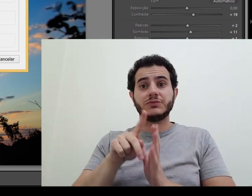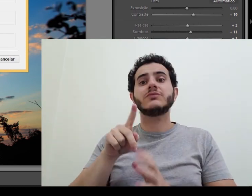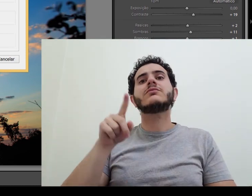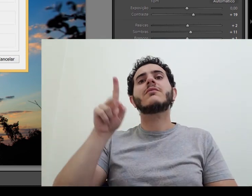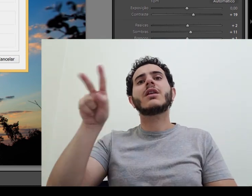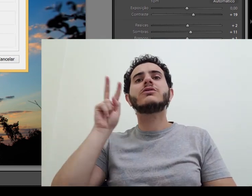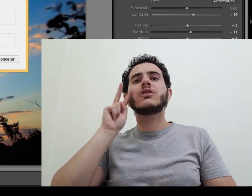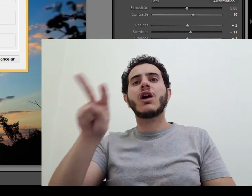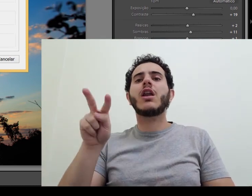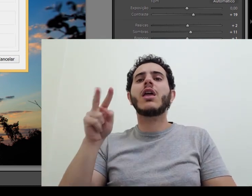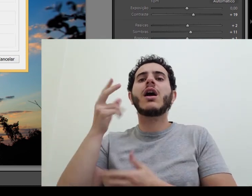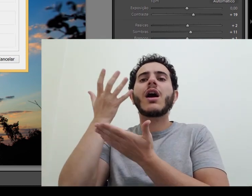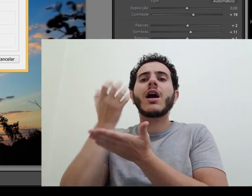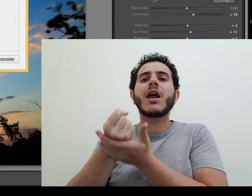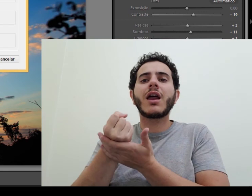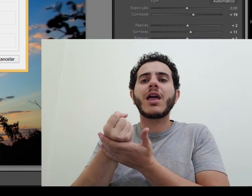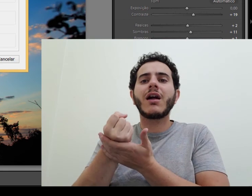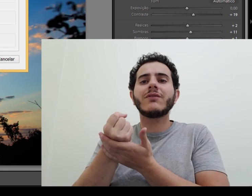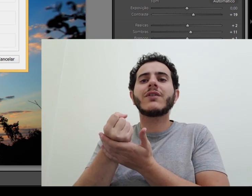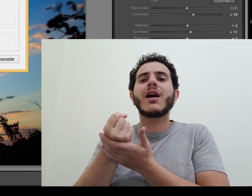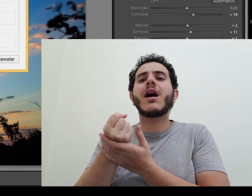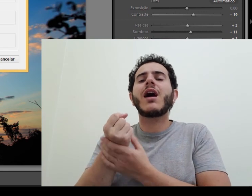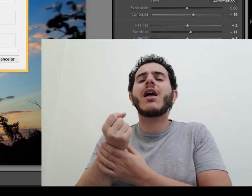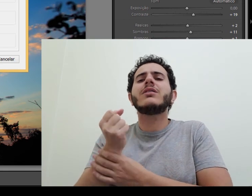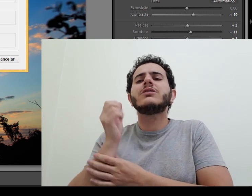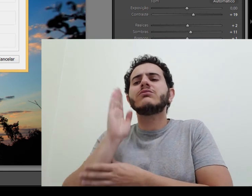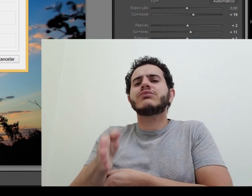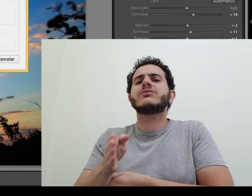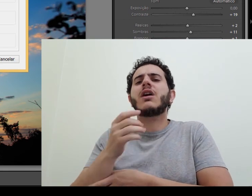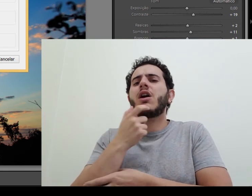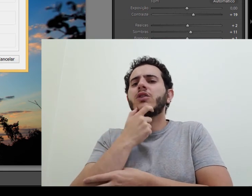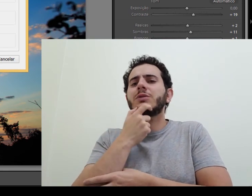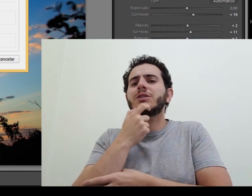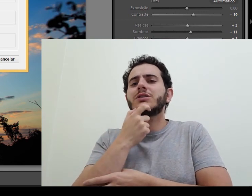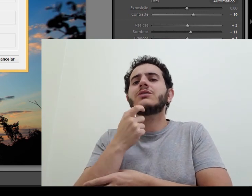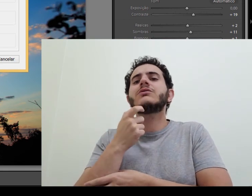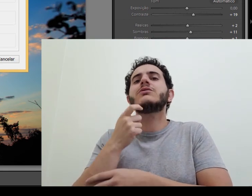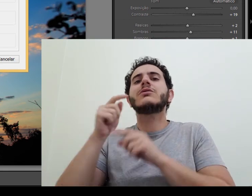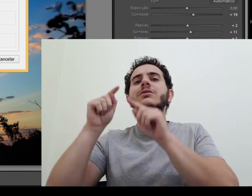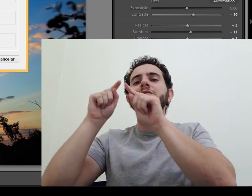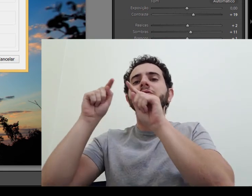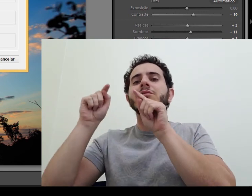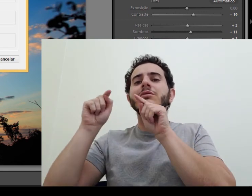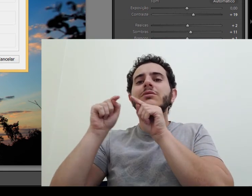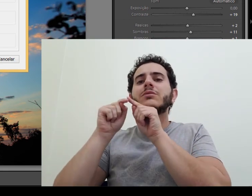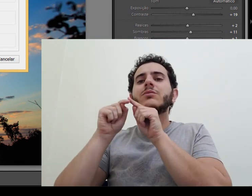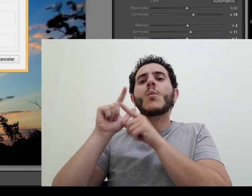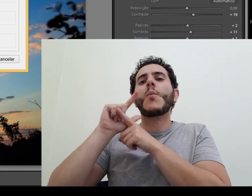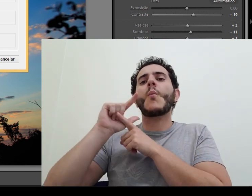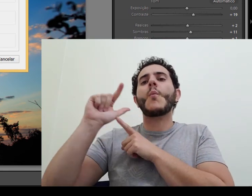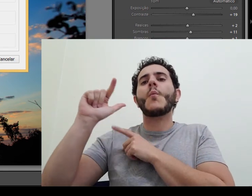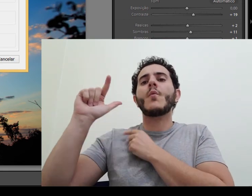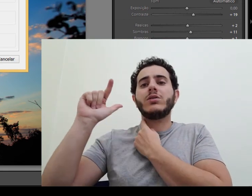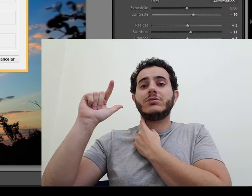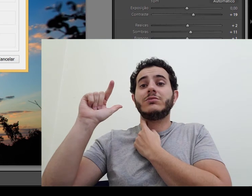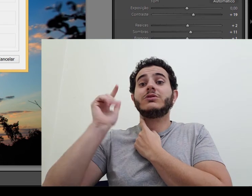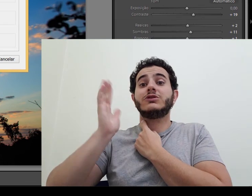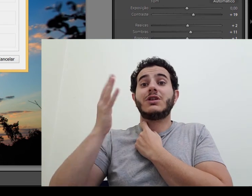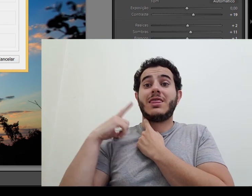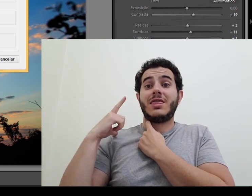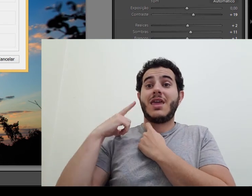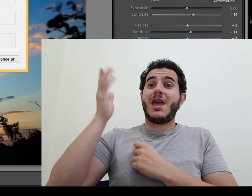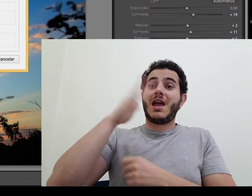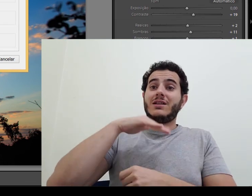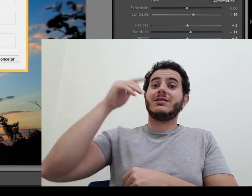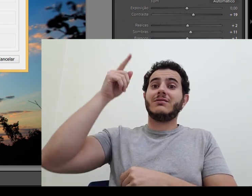vai escolher a aba metadados e, por definição, essa opção gravar alterações automaticamente